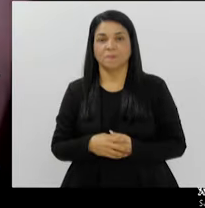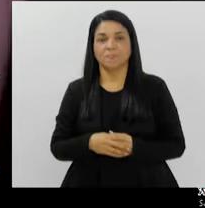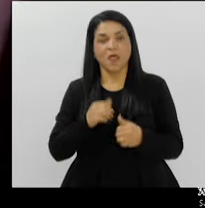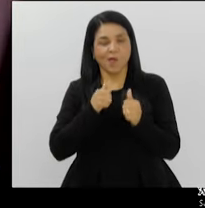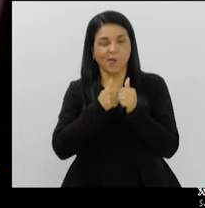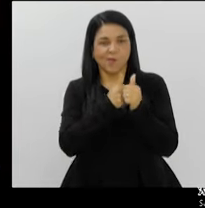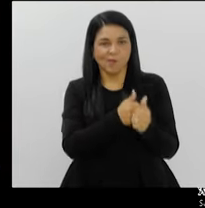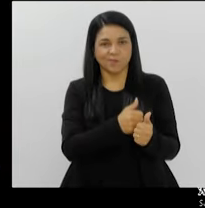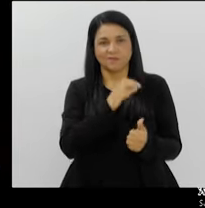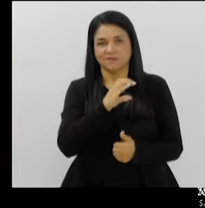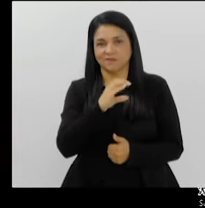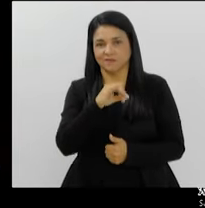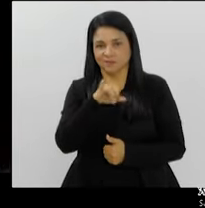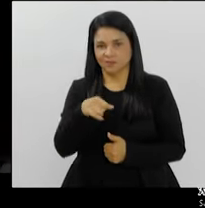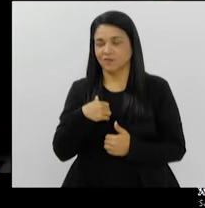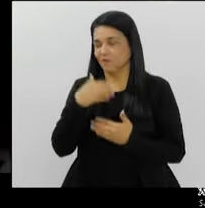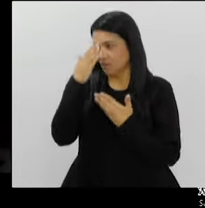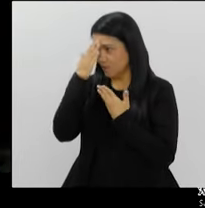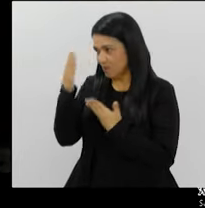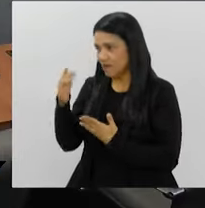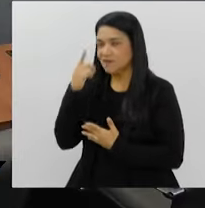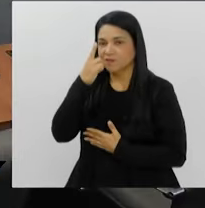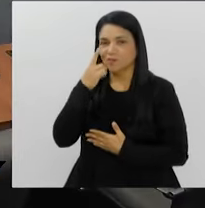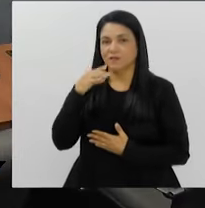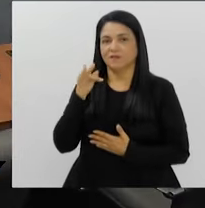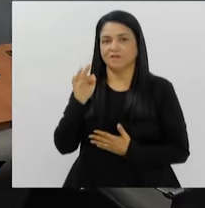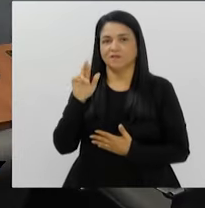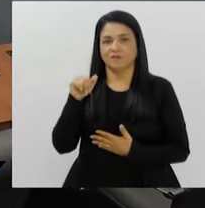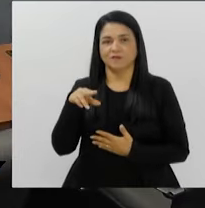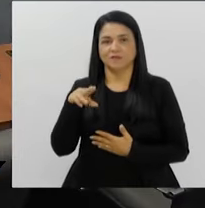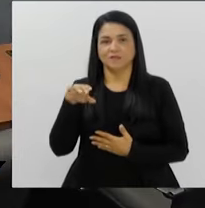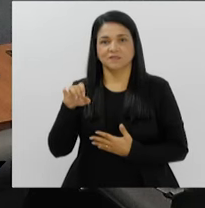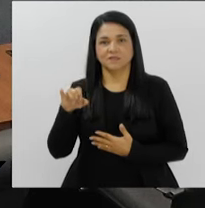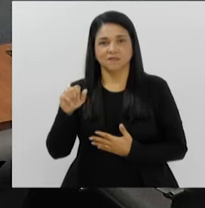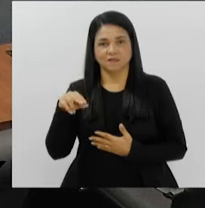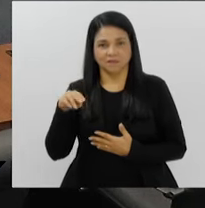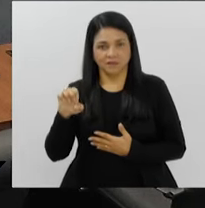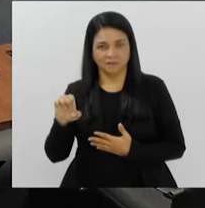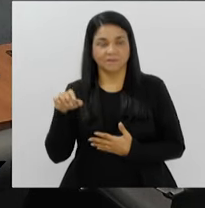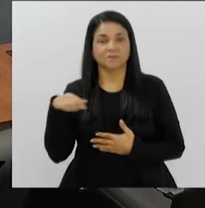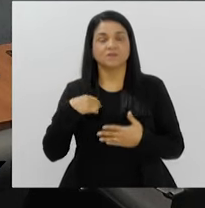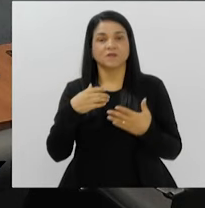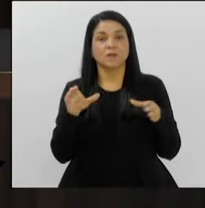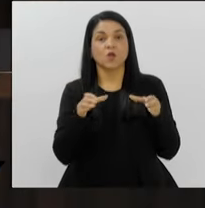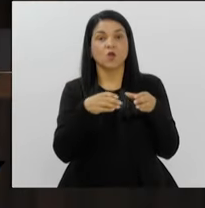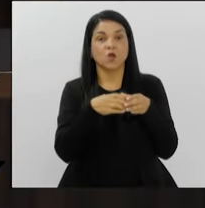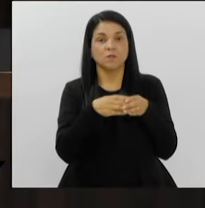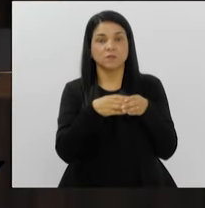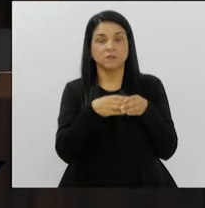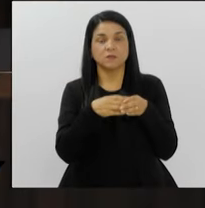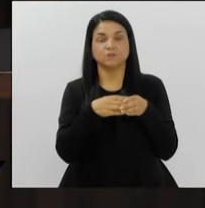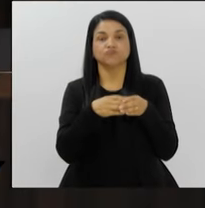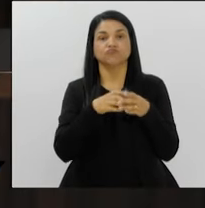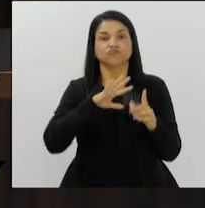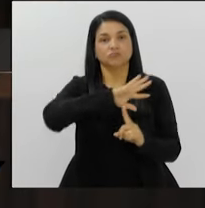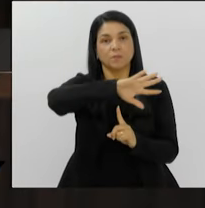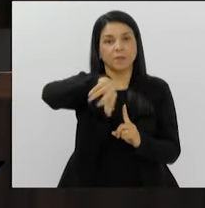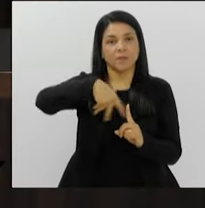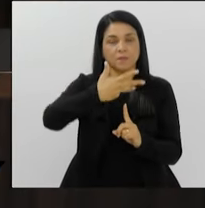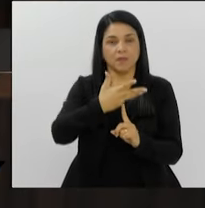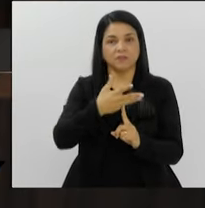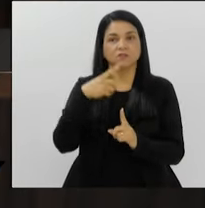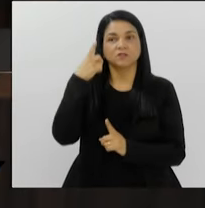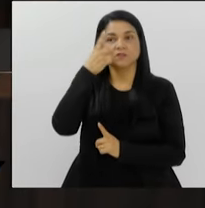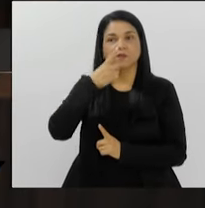Acompanha a CCJ. Muito obrigado, deputada Franciane, agradeço. Pela Comissão de Defesa do Meio Ambiente,